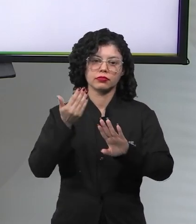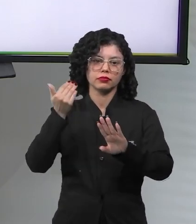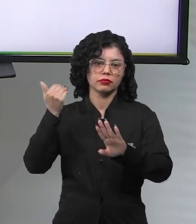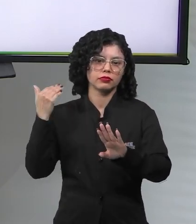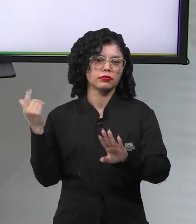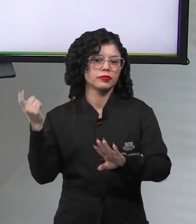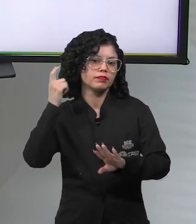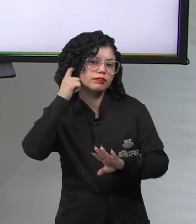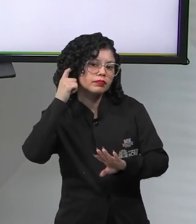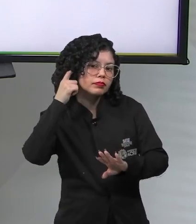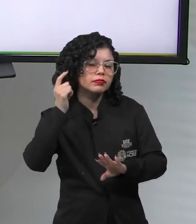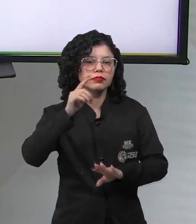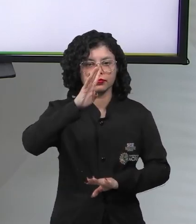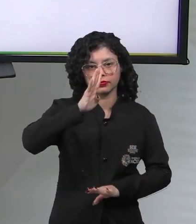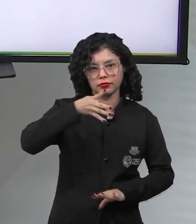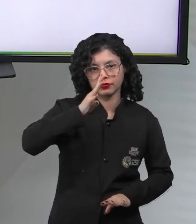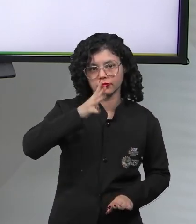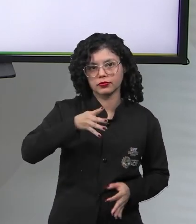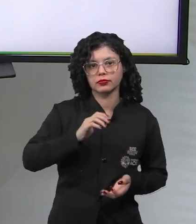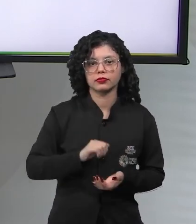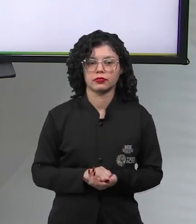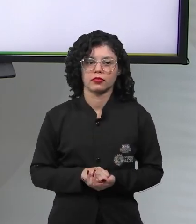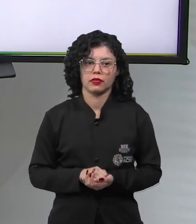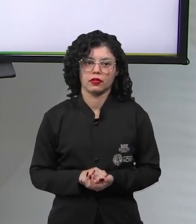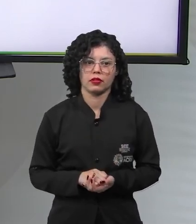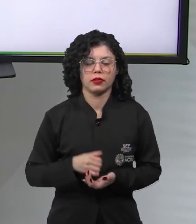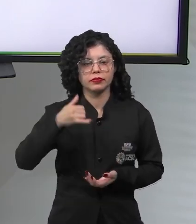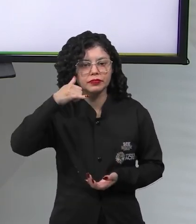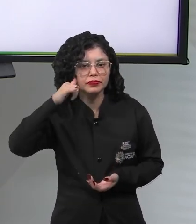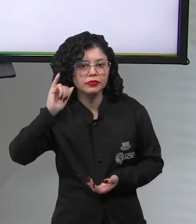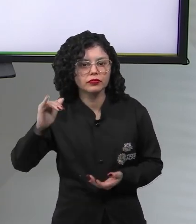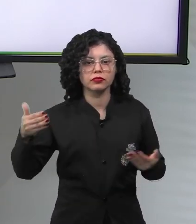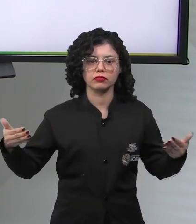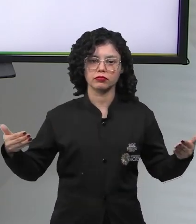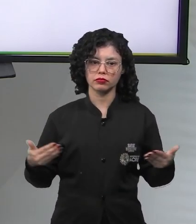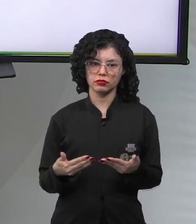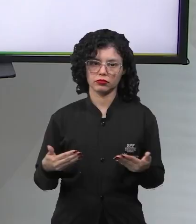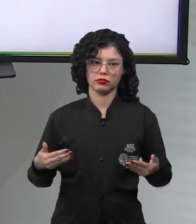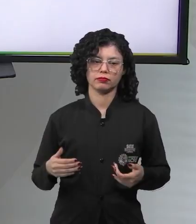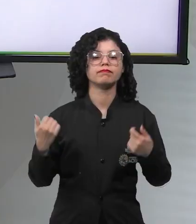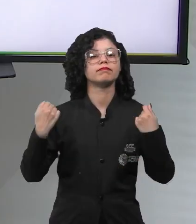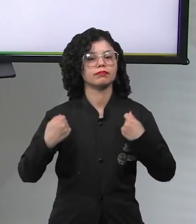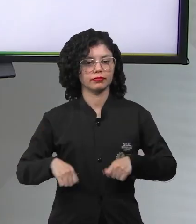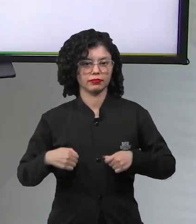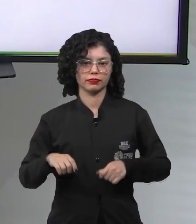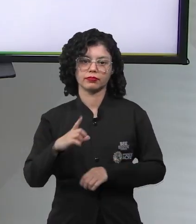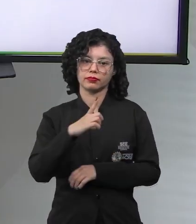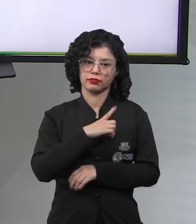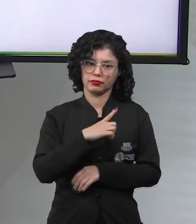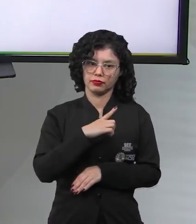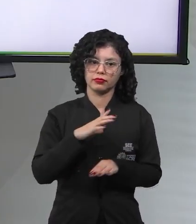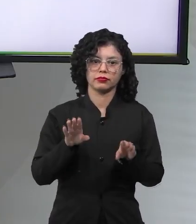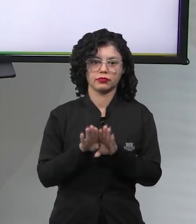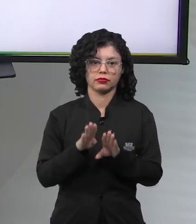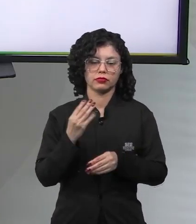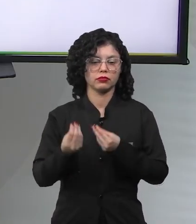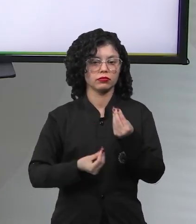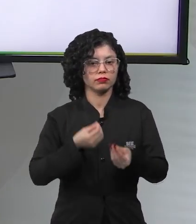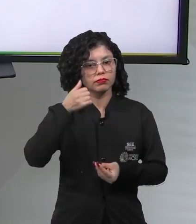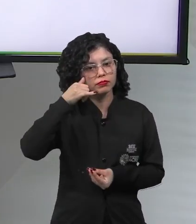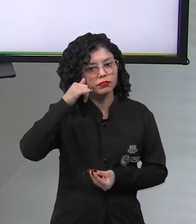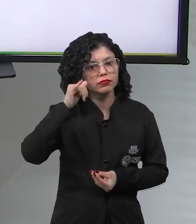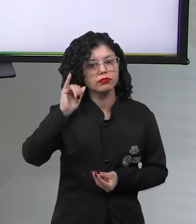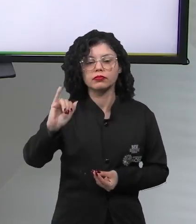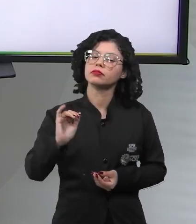o pensamento crítico ele era evitado, hoje também existe as formas de se